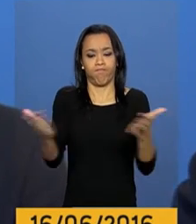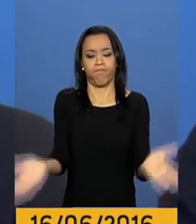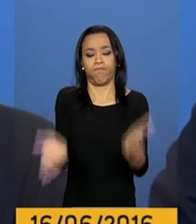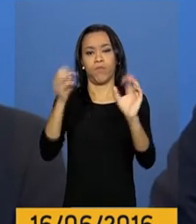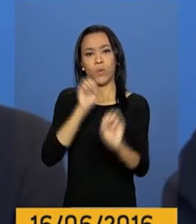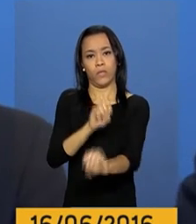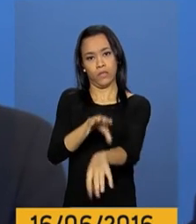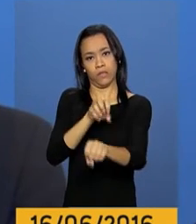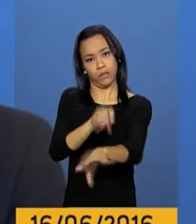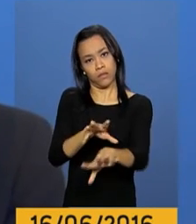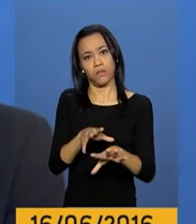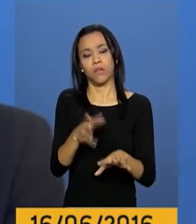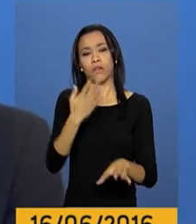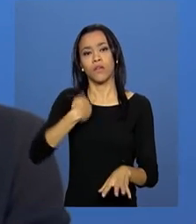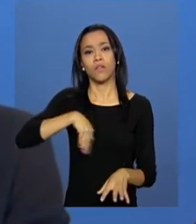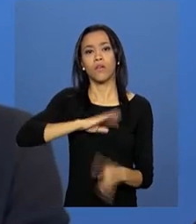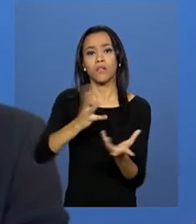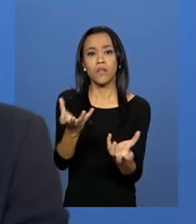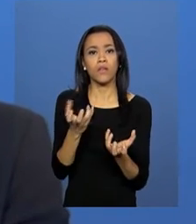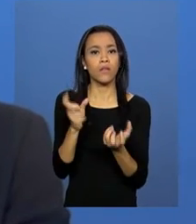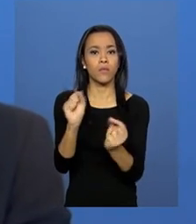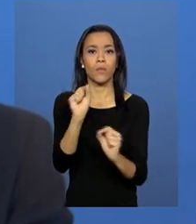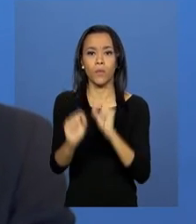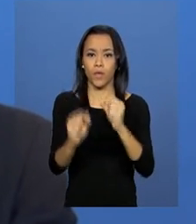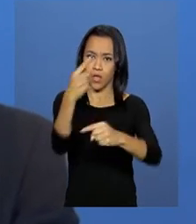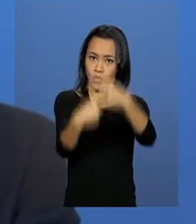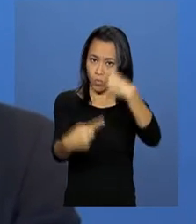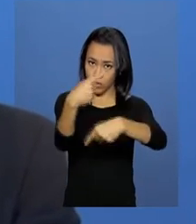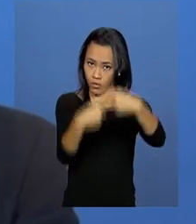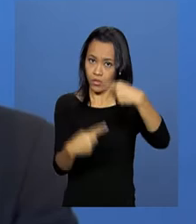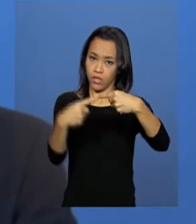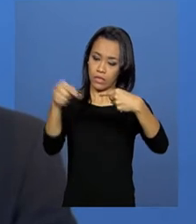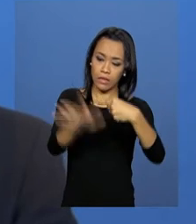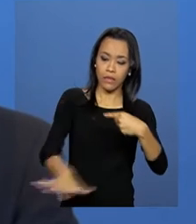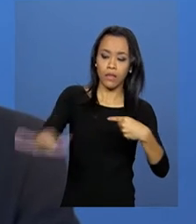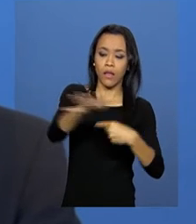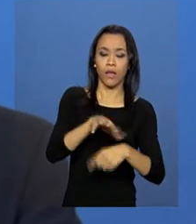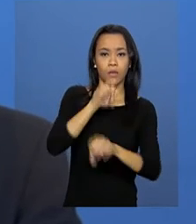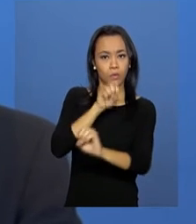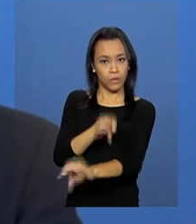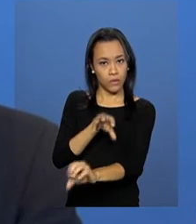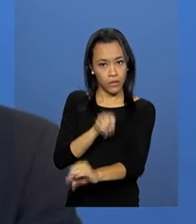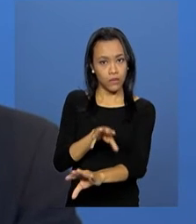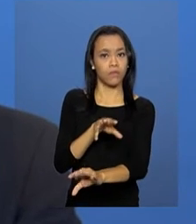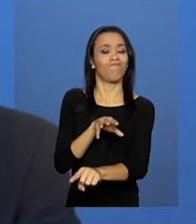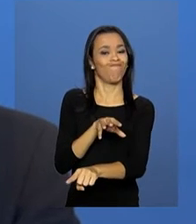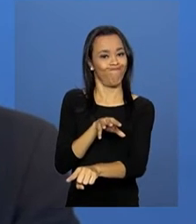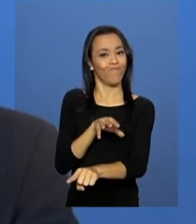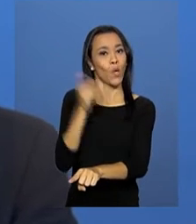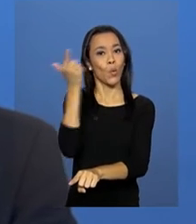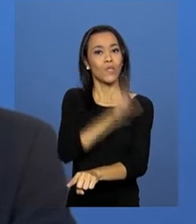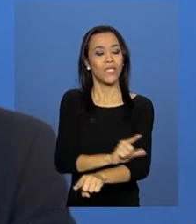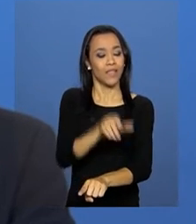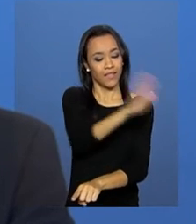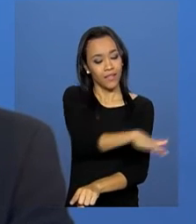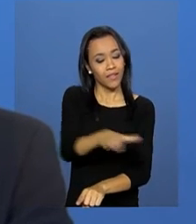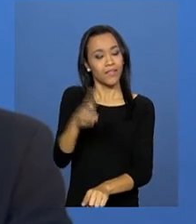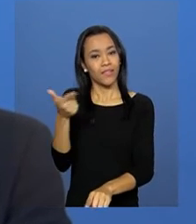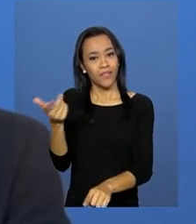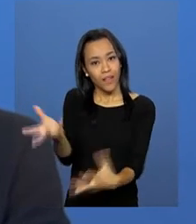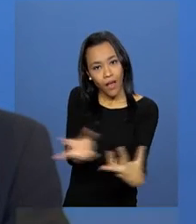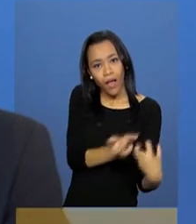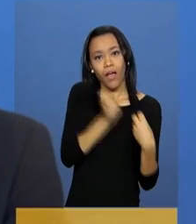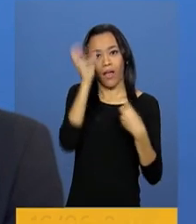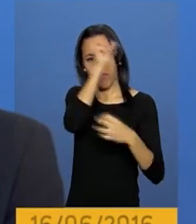o que desejamos tão somente é que as políticas públicas na área da educação cheguem às crianças e